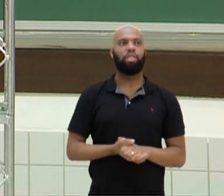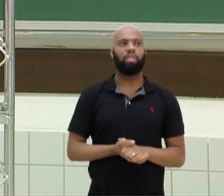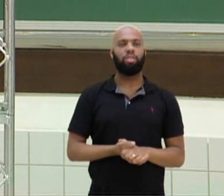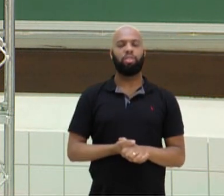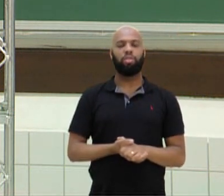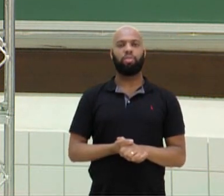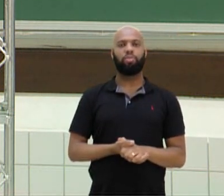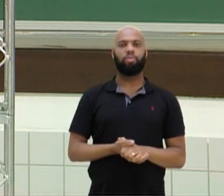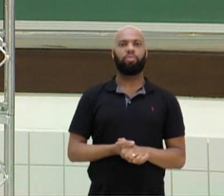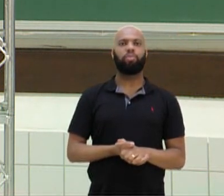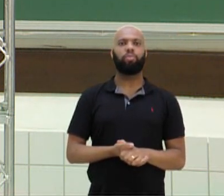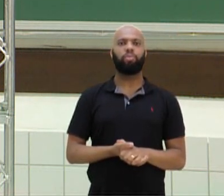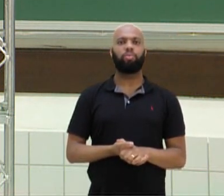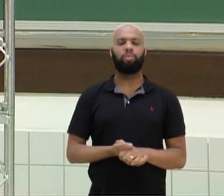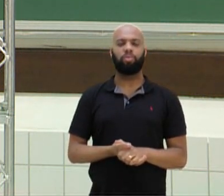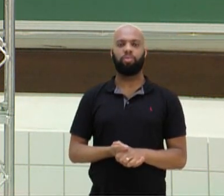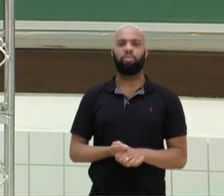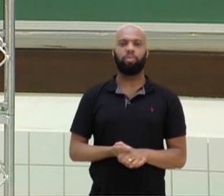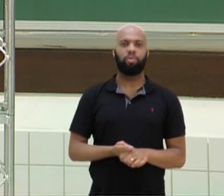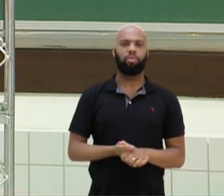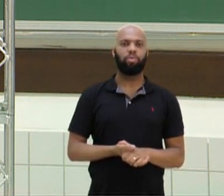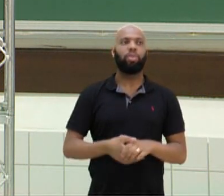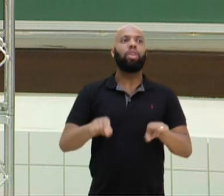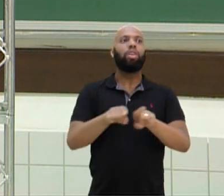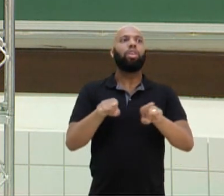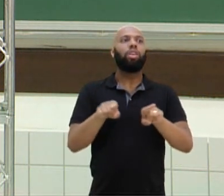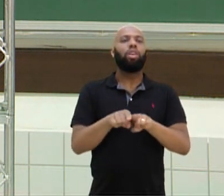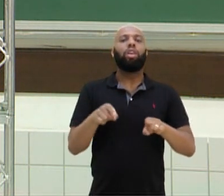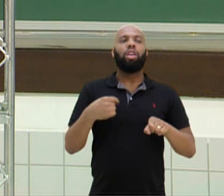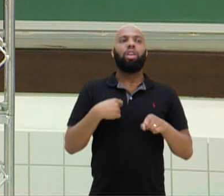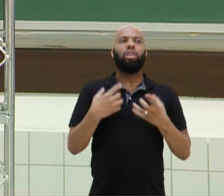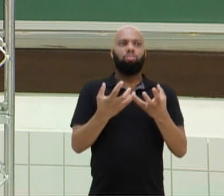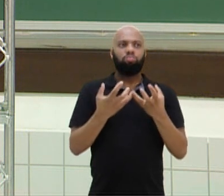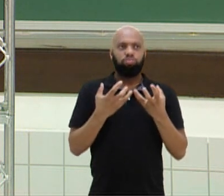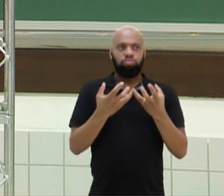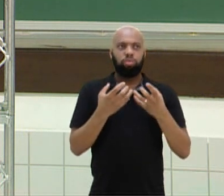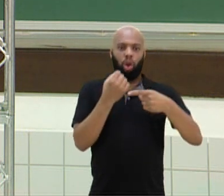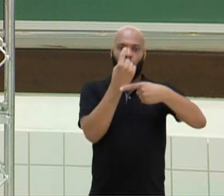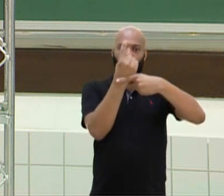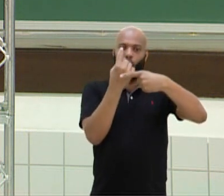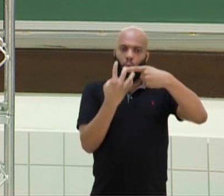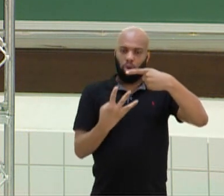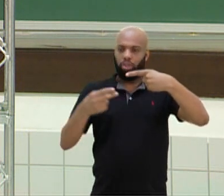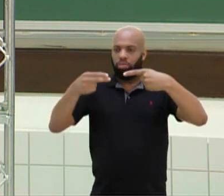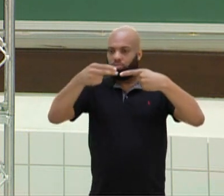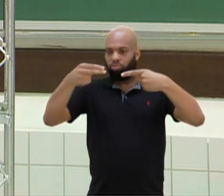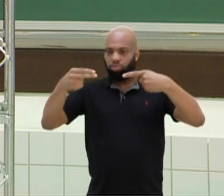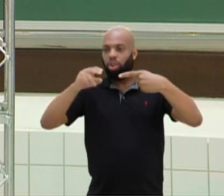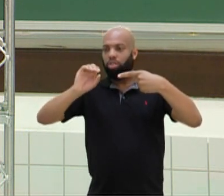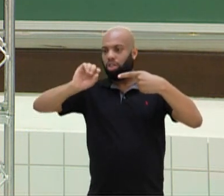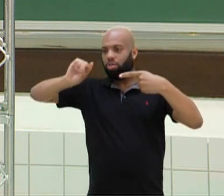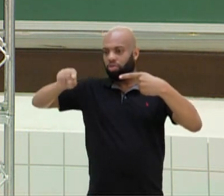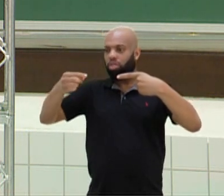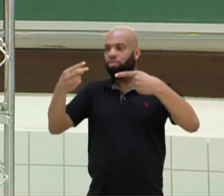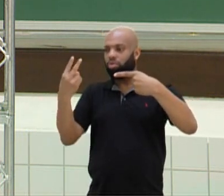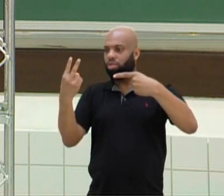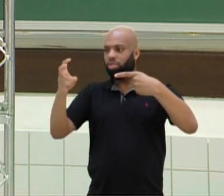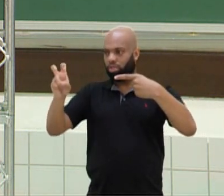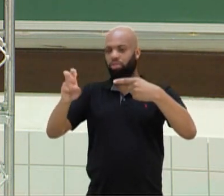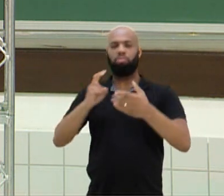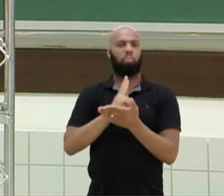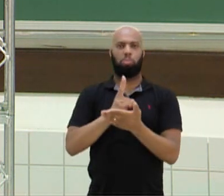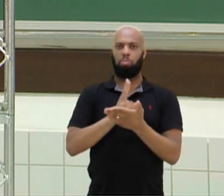no plano cartesiano, 1 dividido por 4 dá 0,25, só para a gente ter uma ideia de onde colocar isso no